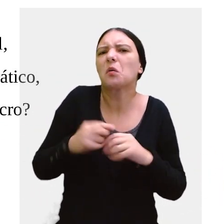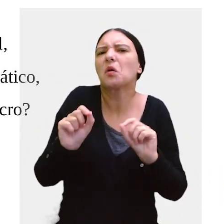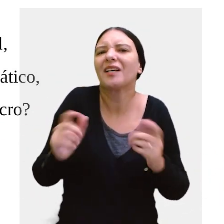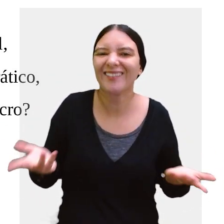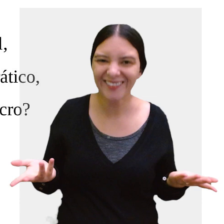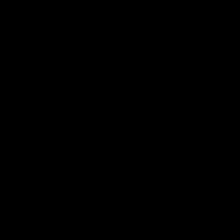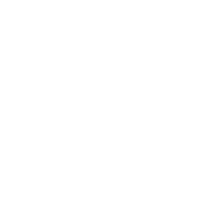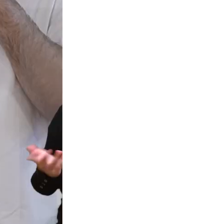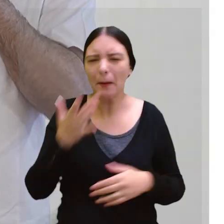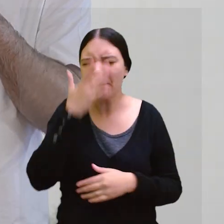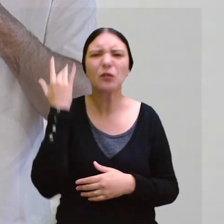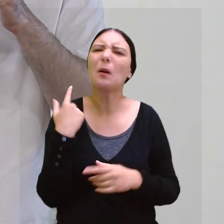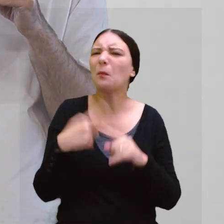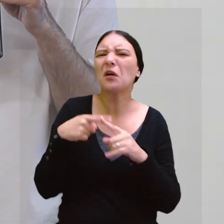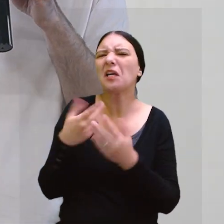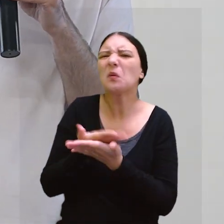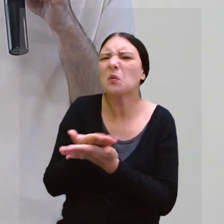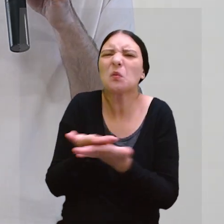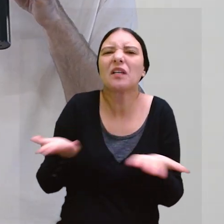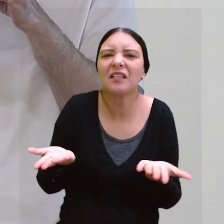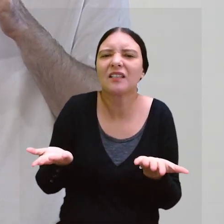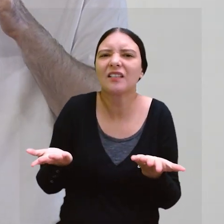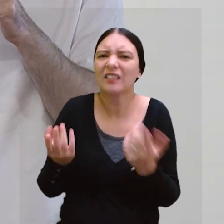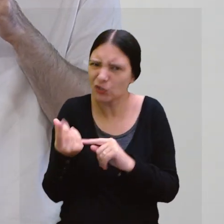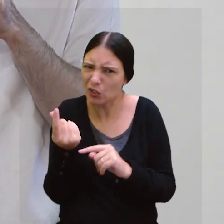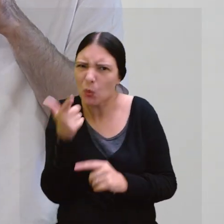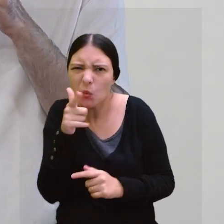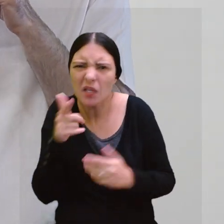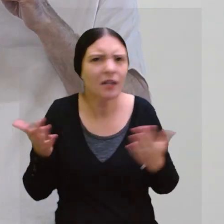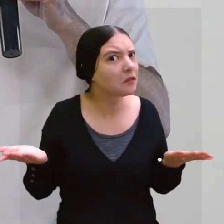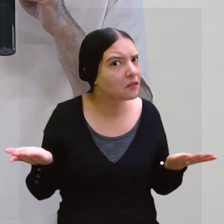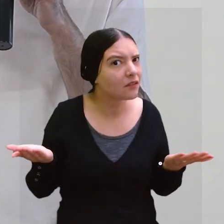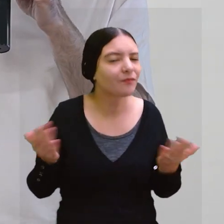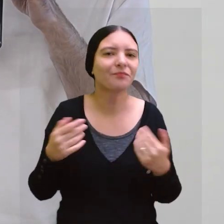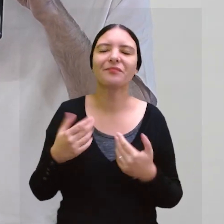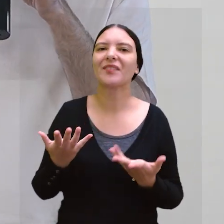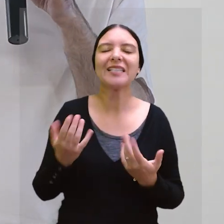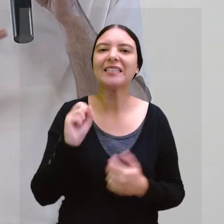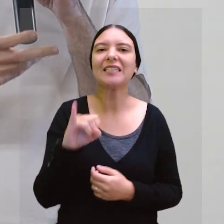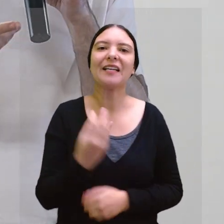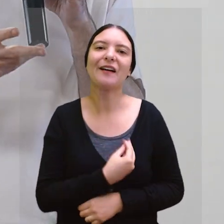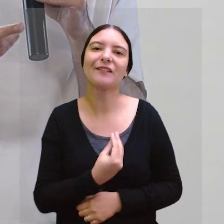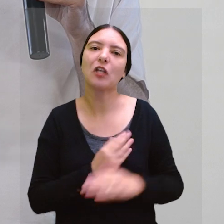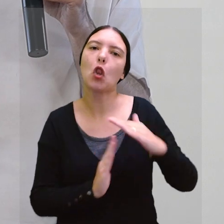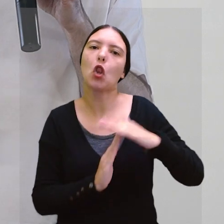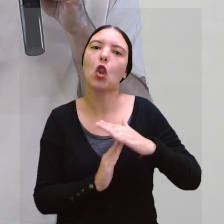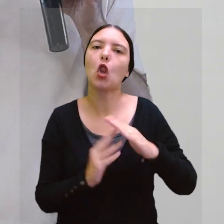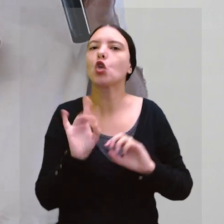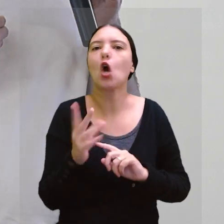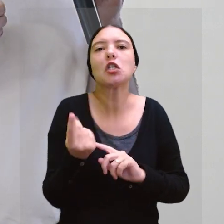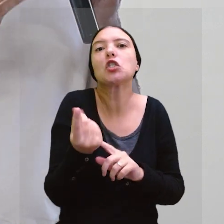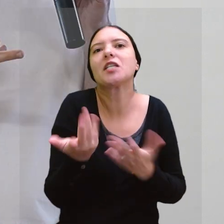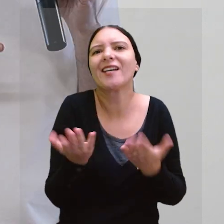Quase que a pessoa, quando faz essa pergunta, mas por que você estuda literatura? A questão é, você ganha dinheiro com isso? Né? Como se a vida pudesse se limitar a ganhar dinheiro.